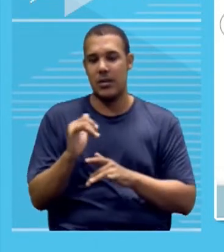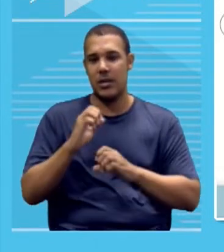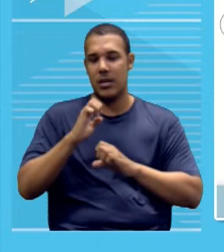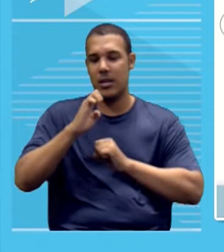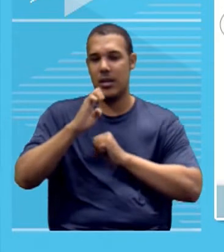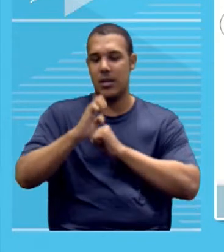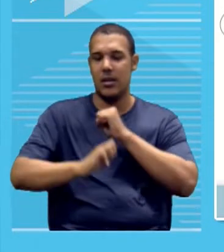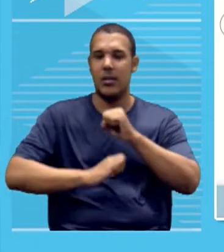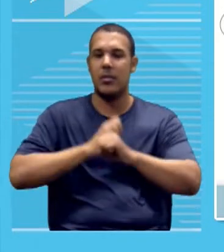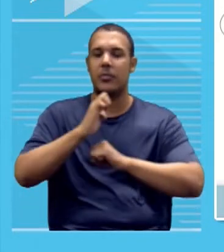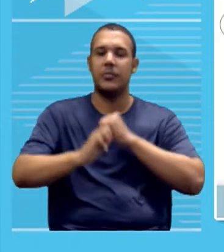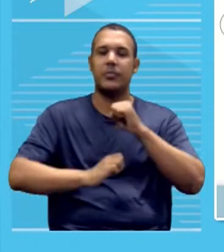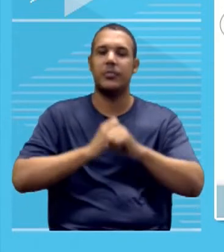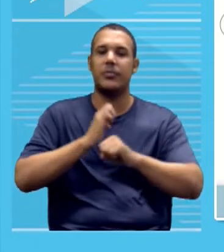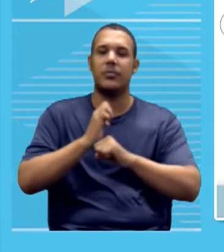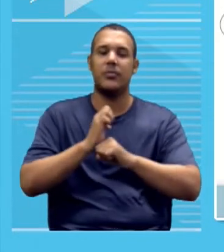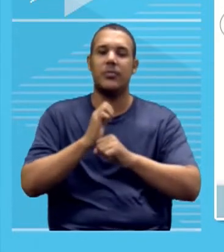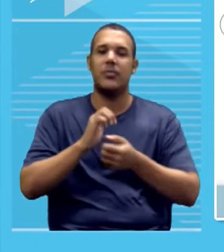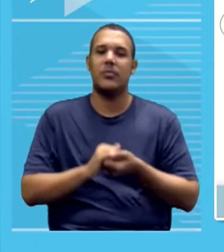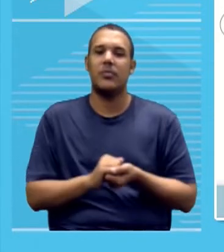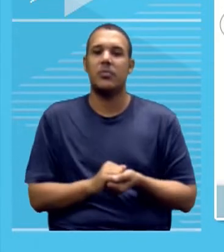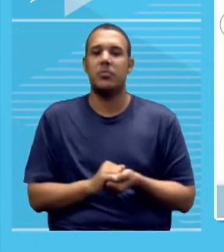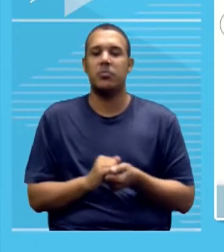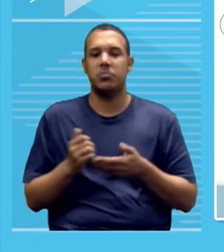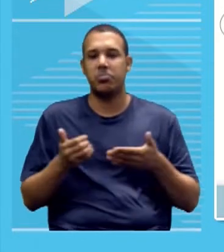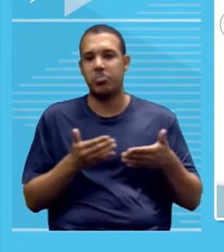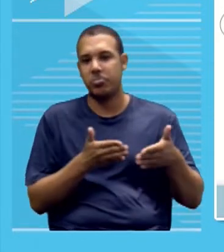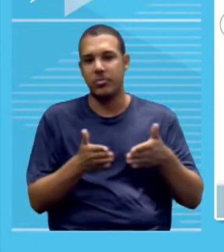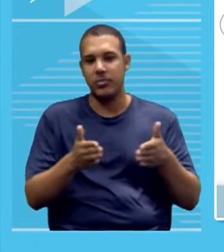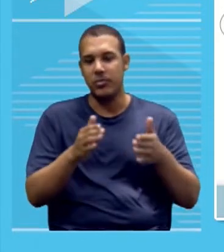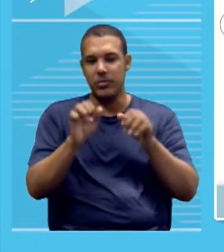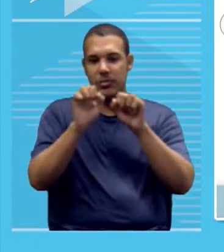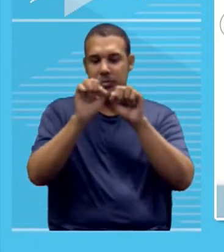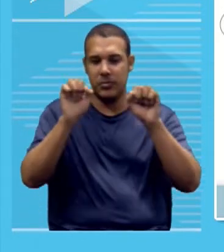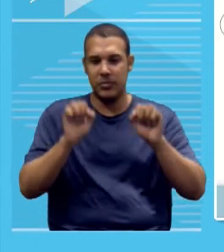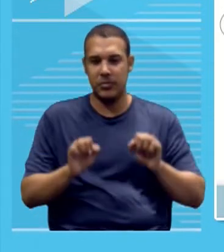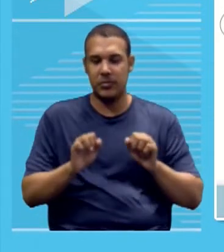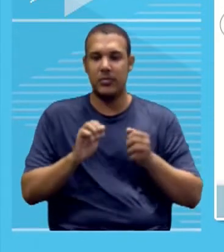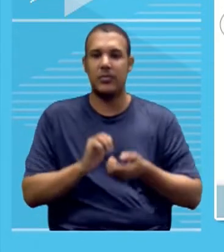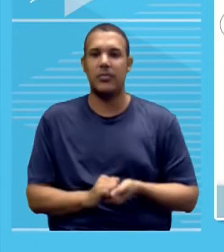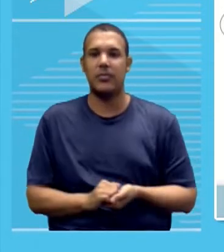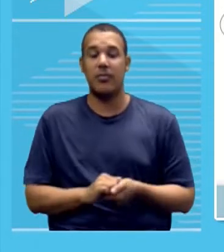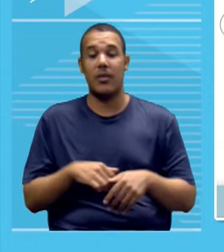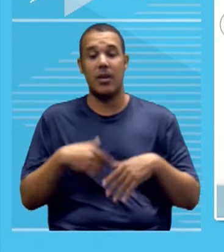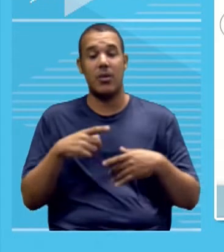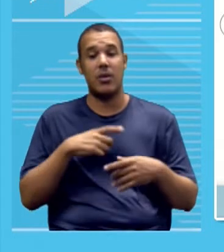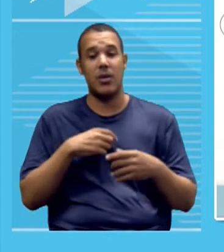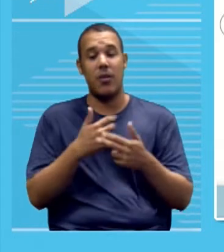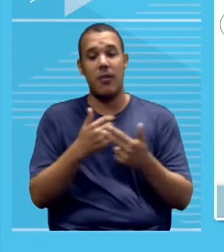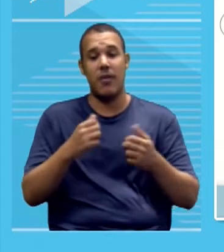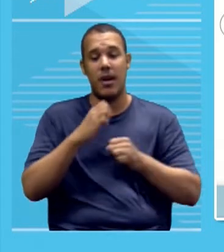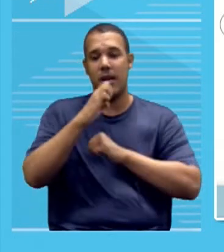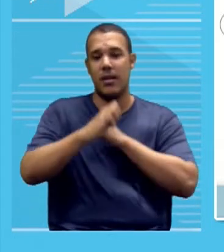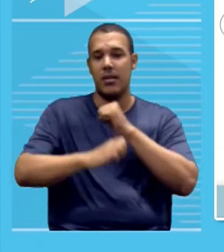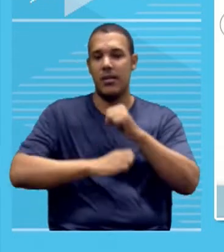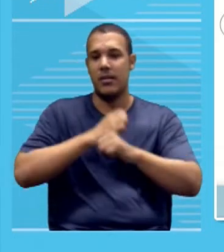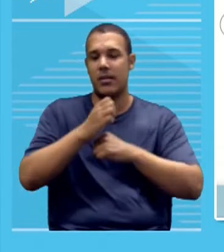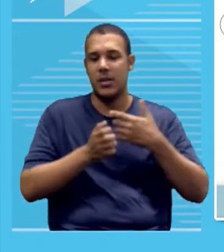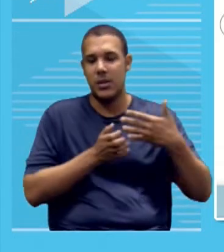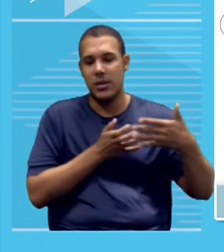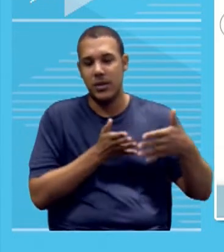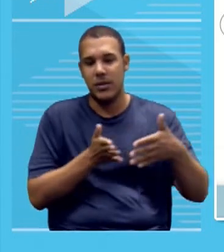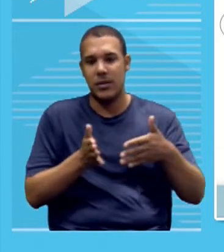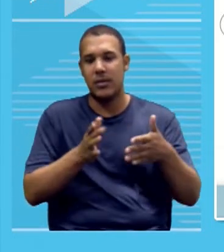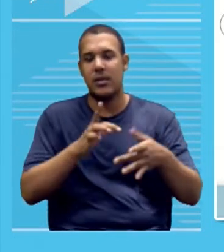elétrons que a gente tem ali dentro, fazendo aquele caminho dentro daquele sistema. Então, quando eu tenho vários elétrons fazendo o mesmo caminho,